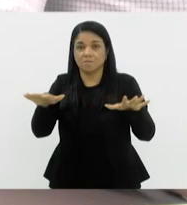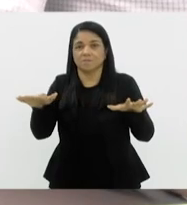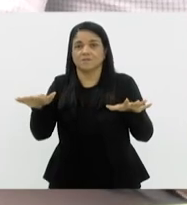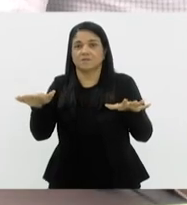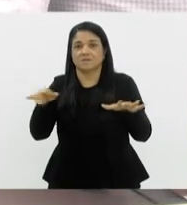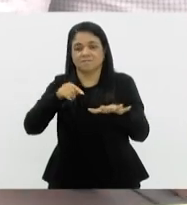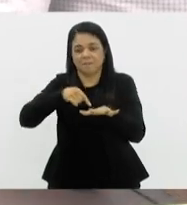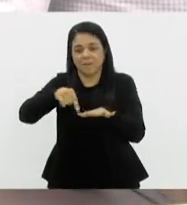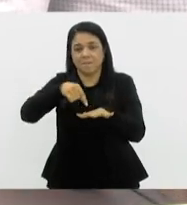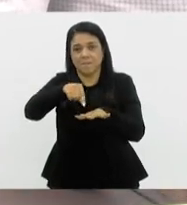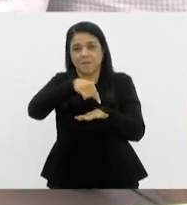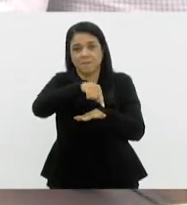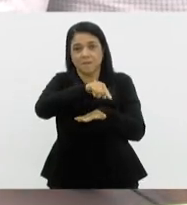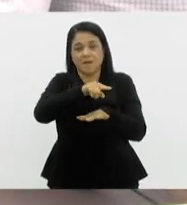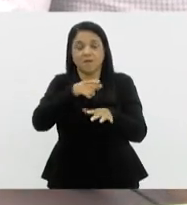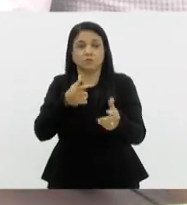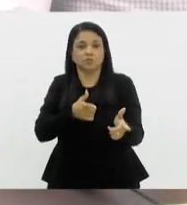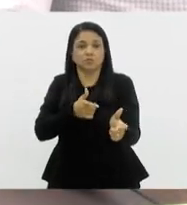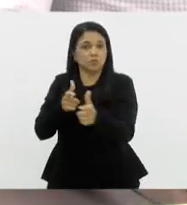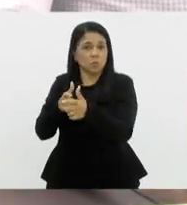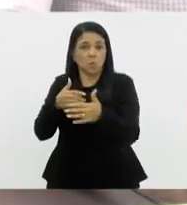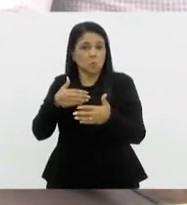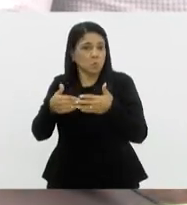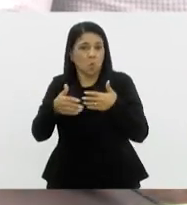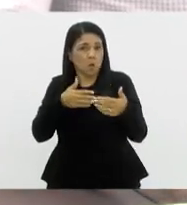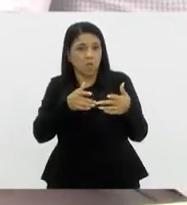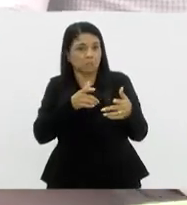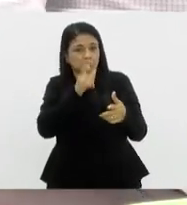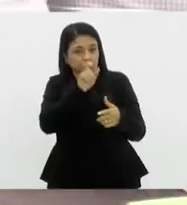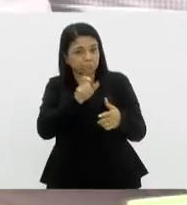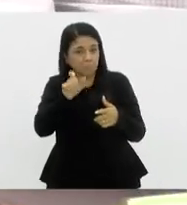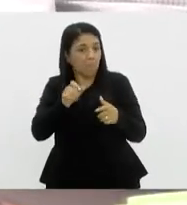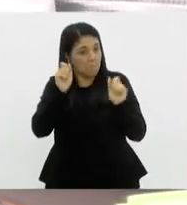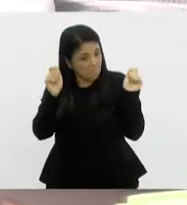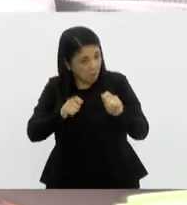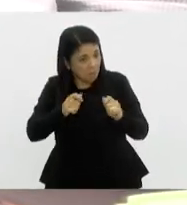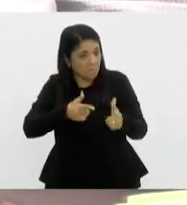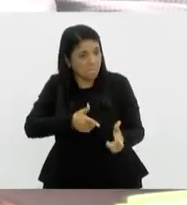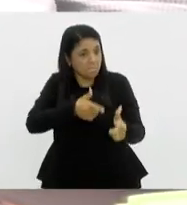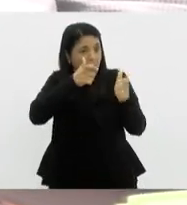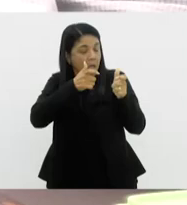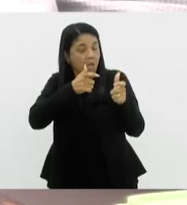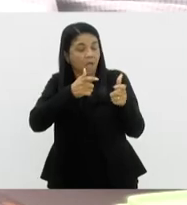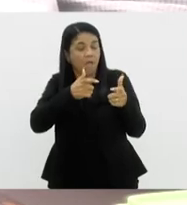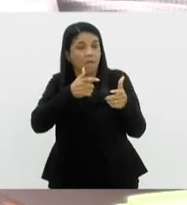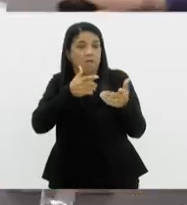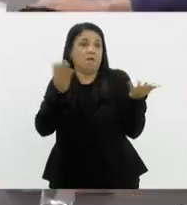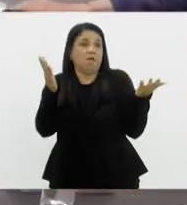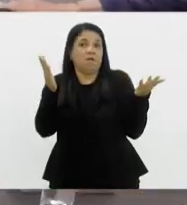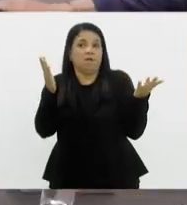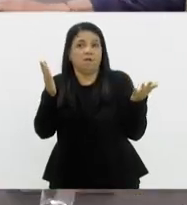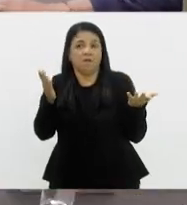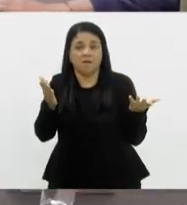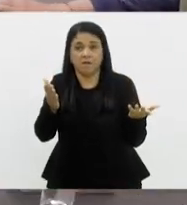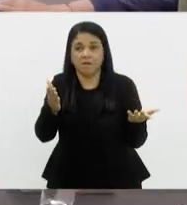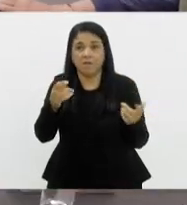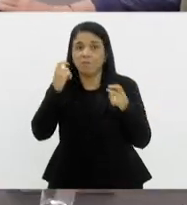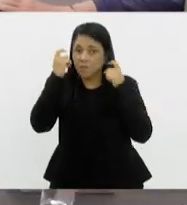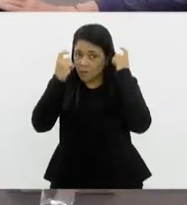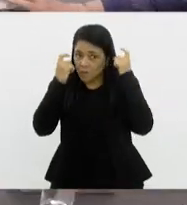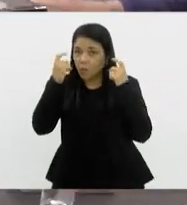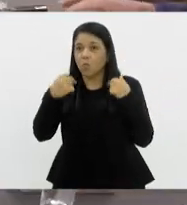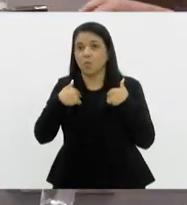de tal forma que nós todos podemos ser alcançados por alguma bala perdida. Ou seja, é o que me preocupa. A nossa preocupação,